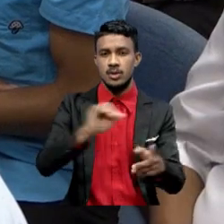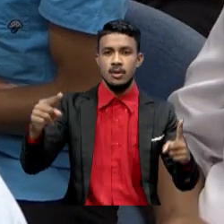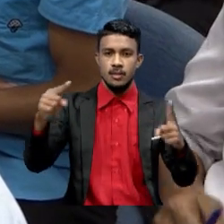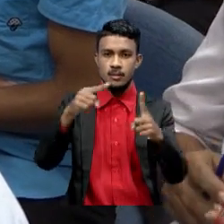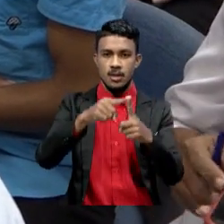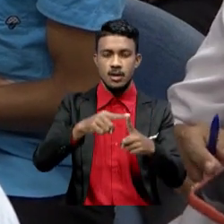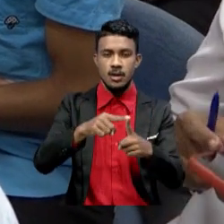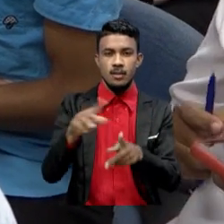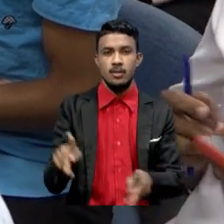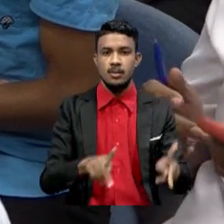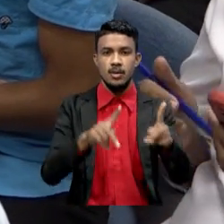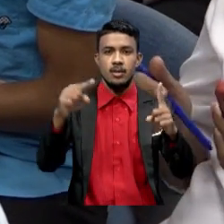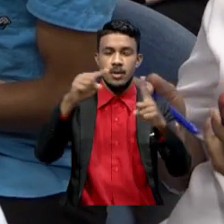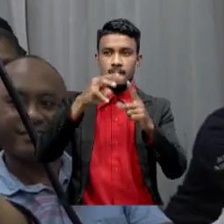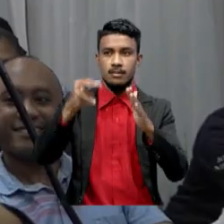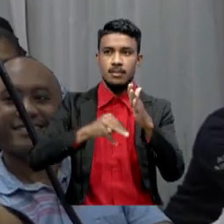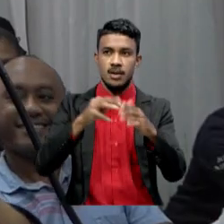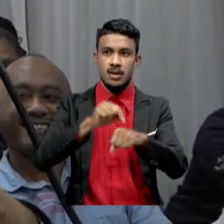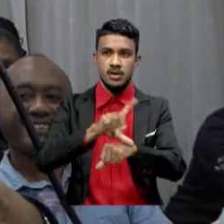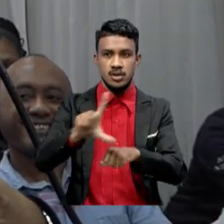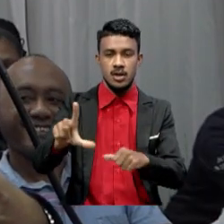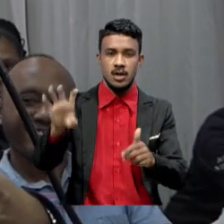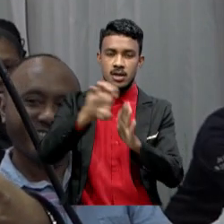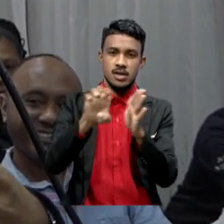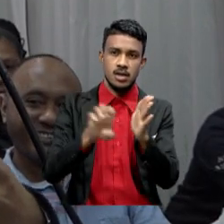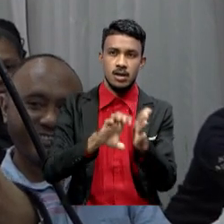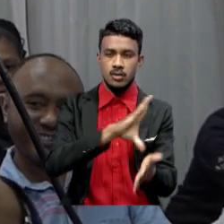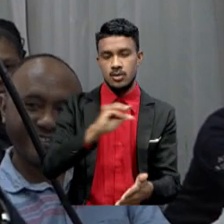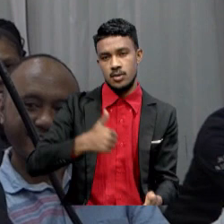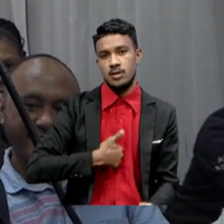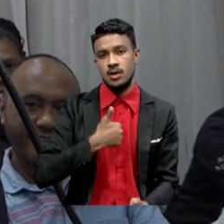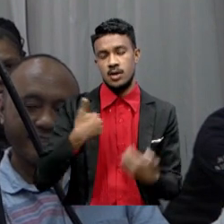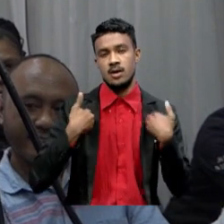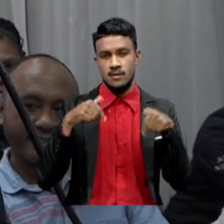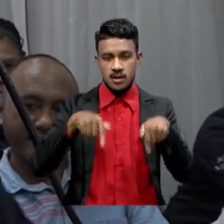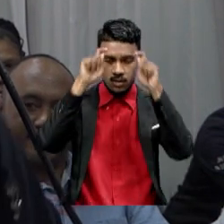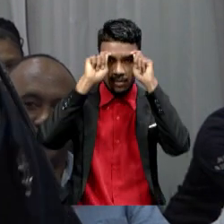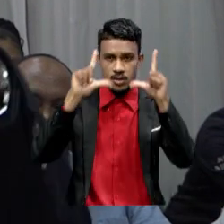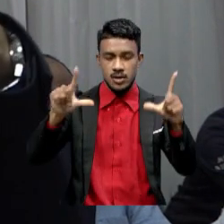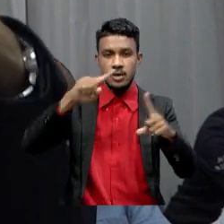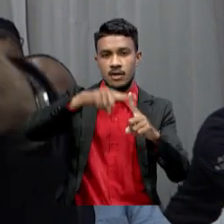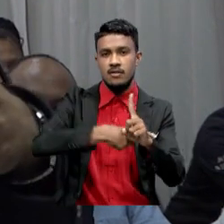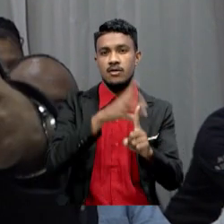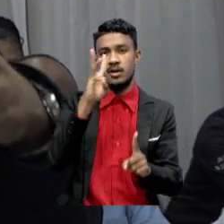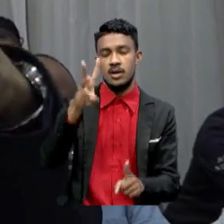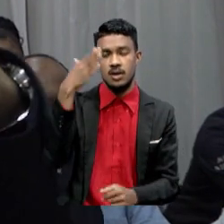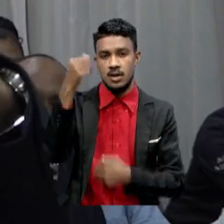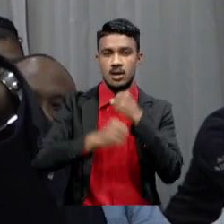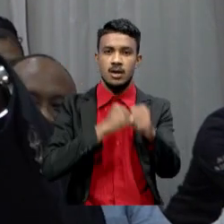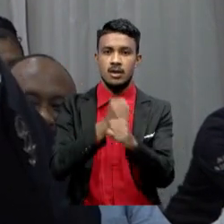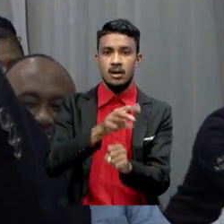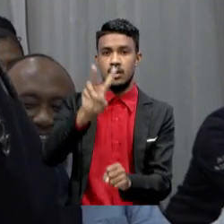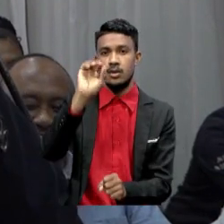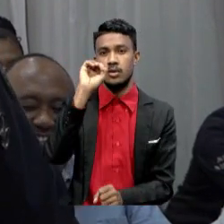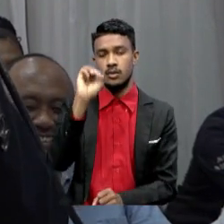percepção público ba média nacional Estado no privado Sira iha Timor-Leste durante fulangneng iha tinang de un ruaro